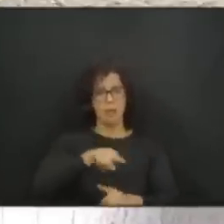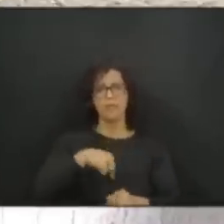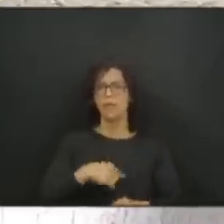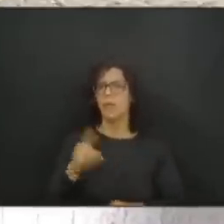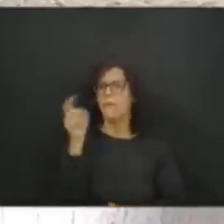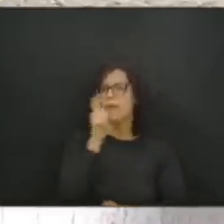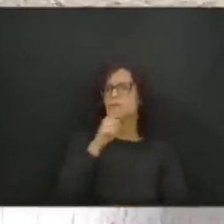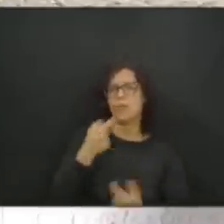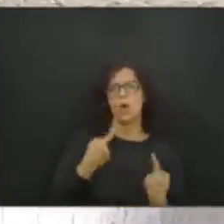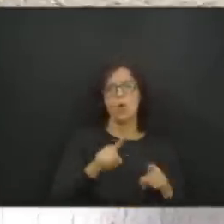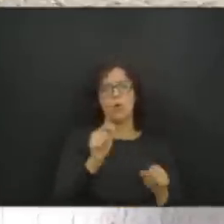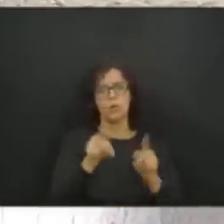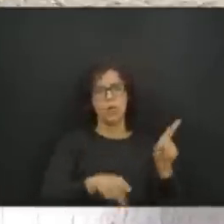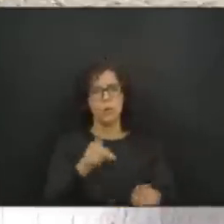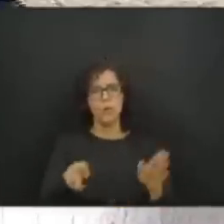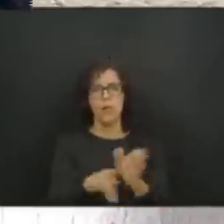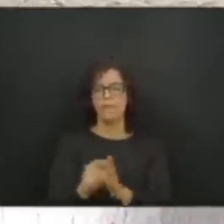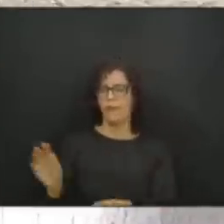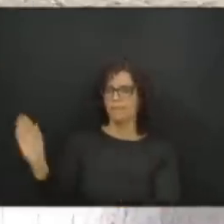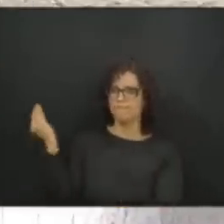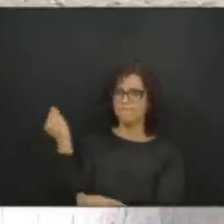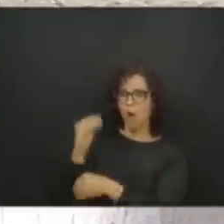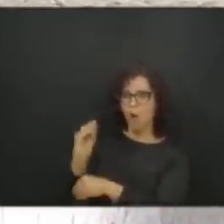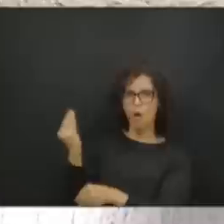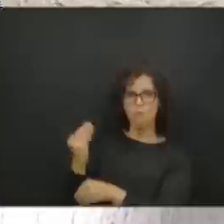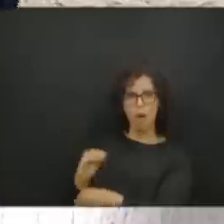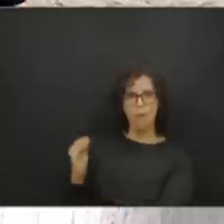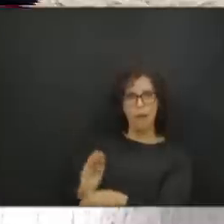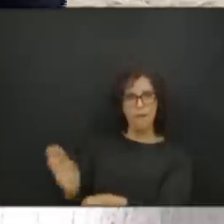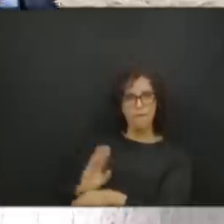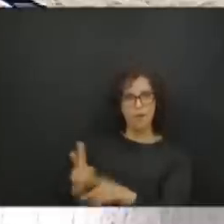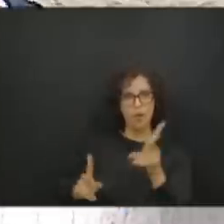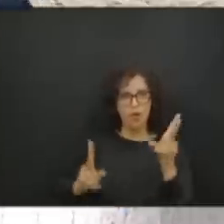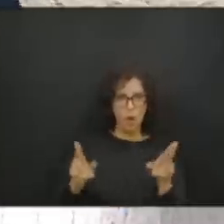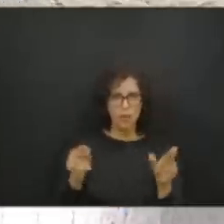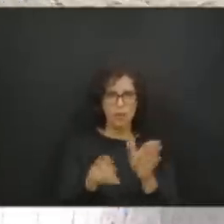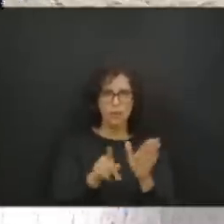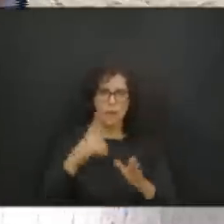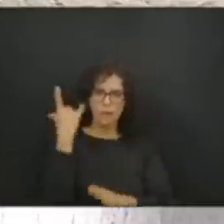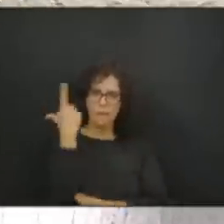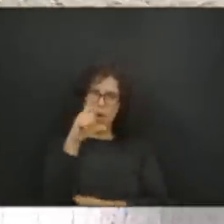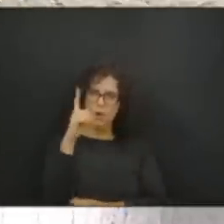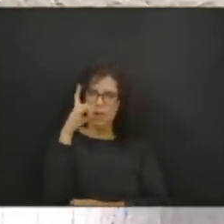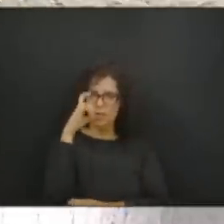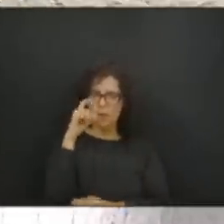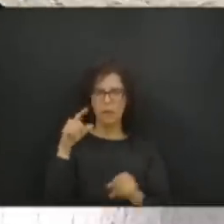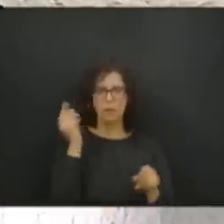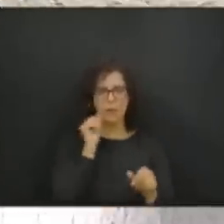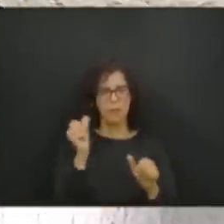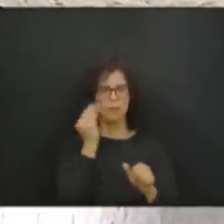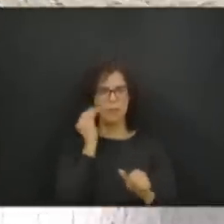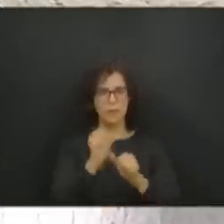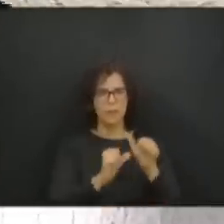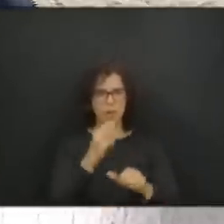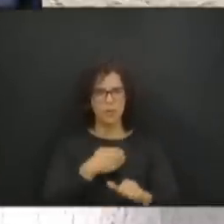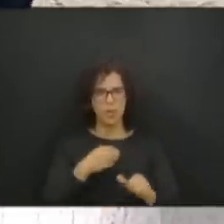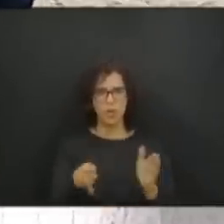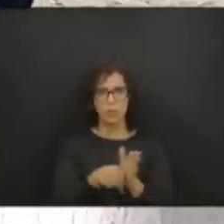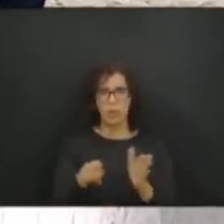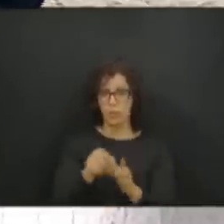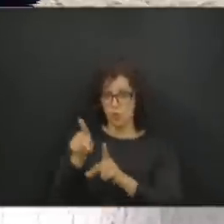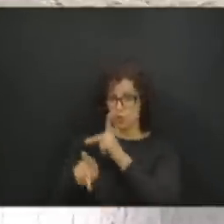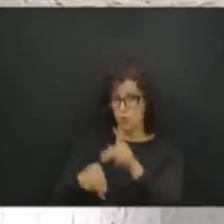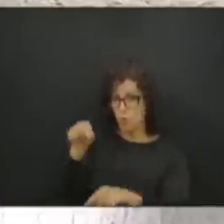Paranaense e depois não faça os seus videozinhos cortando aqui para colocar no Instagram para tentar mudar né